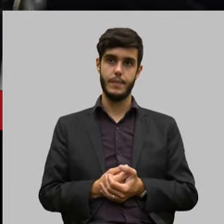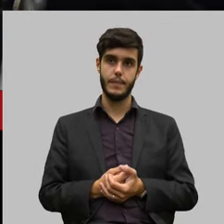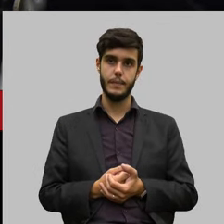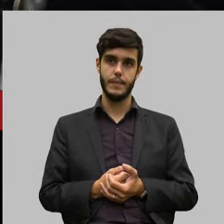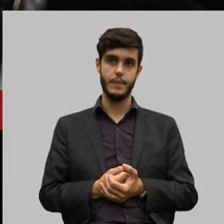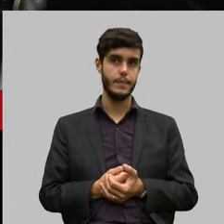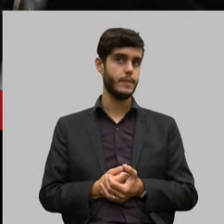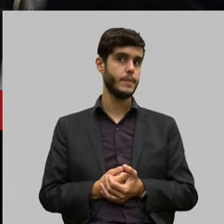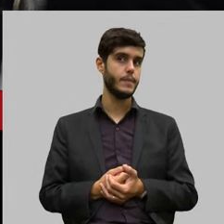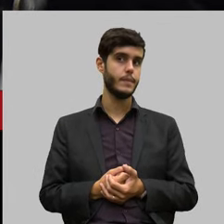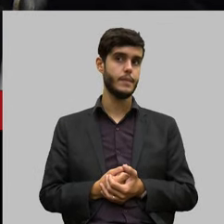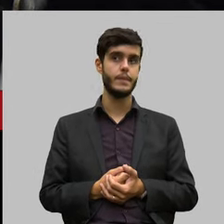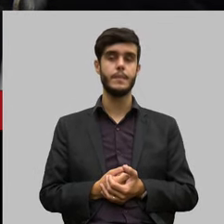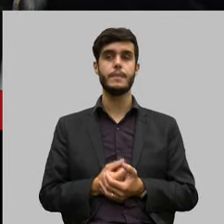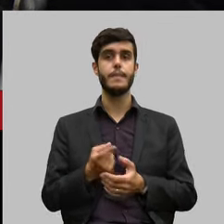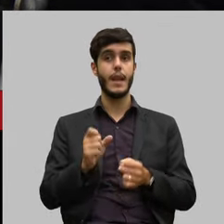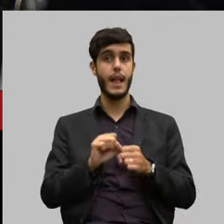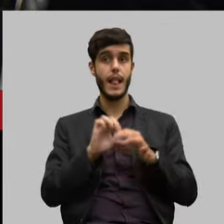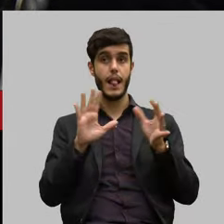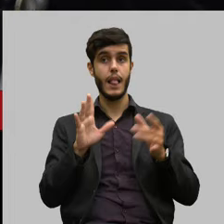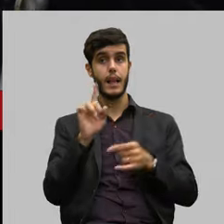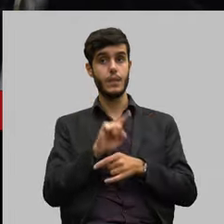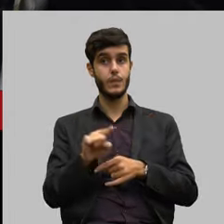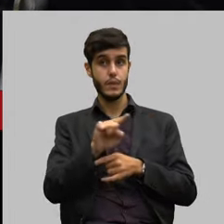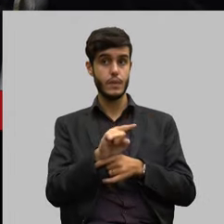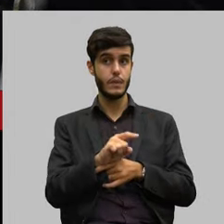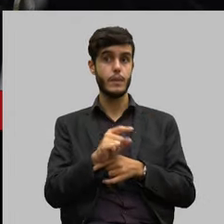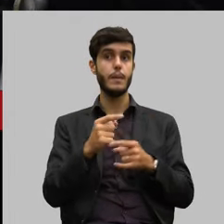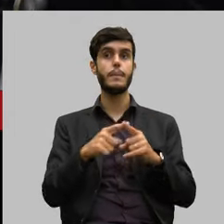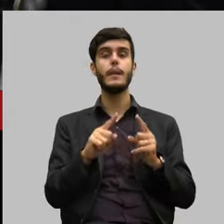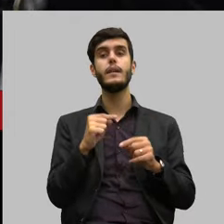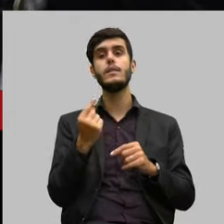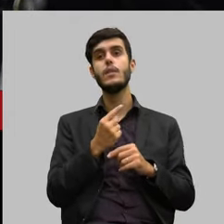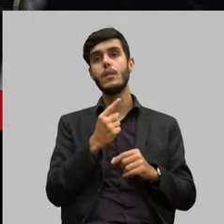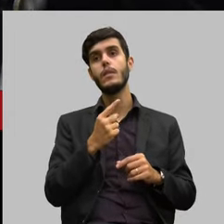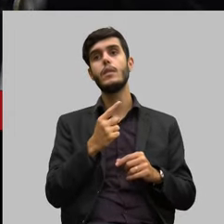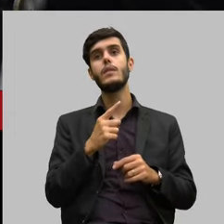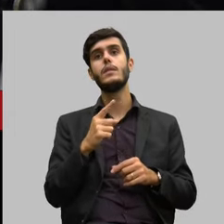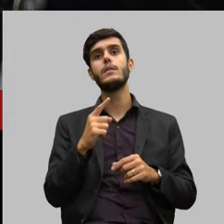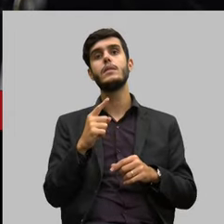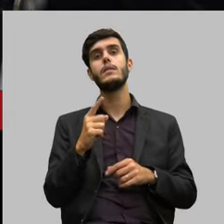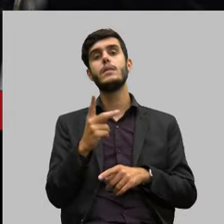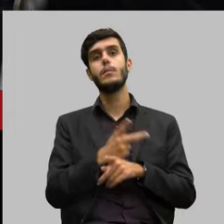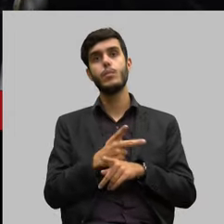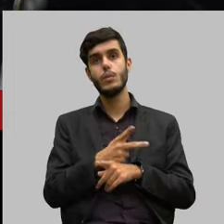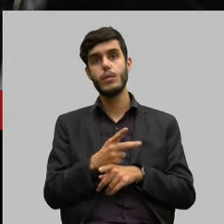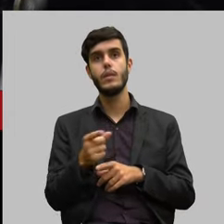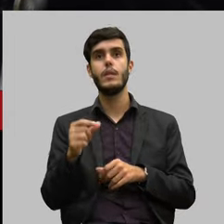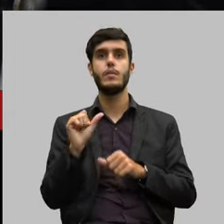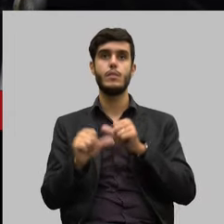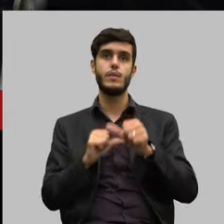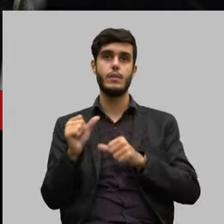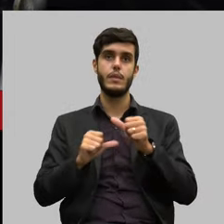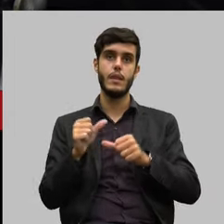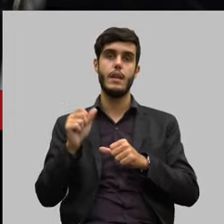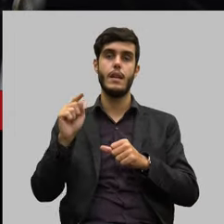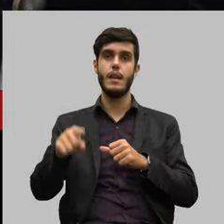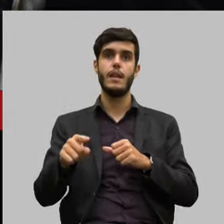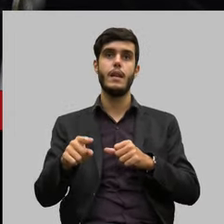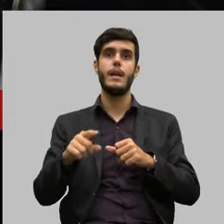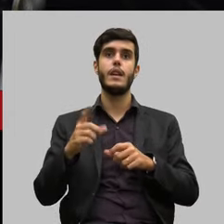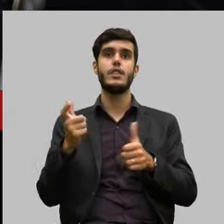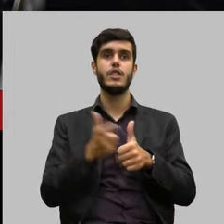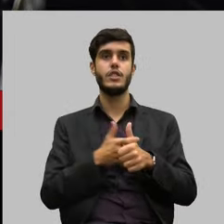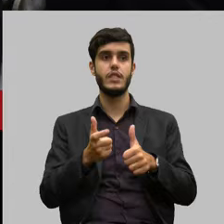sendo bem claro com o senhor mas estamos procurando alterar o Marco legal da dívida Nacional